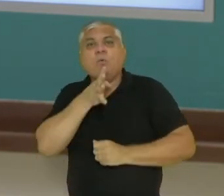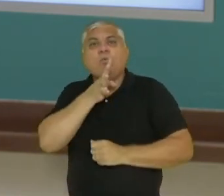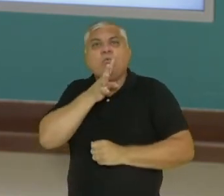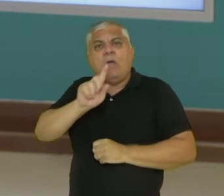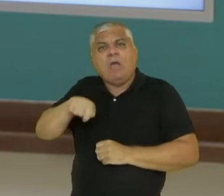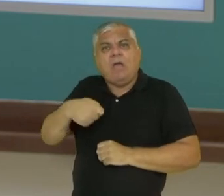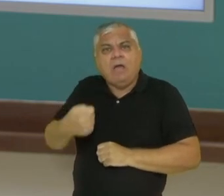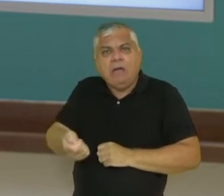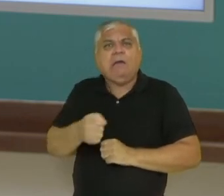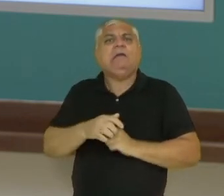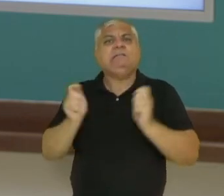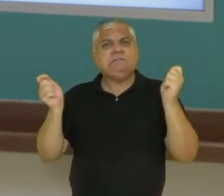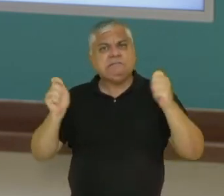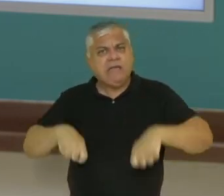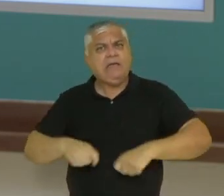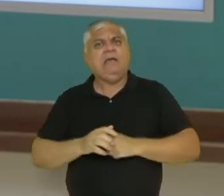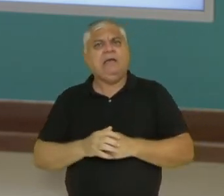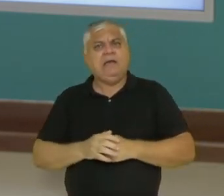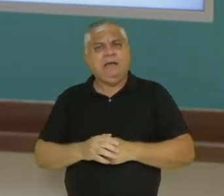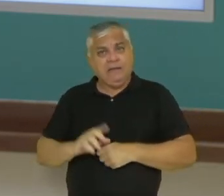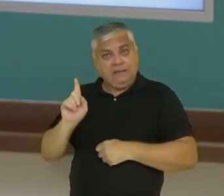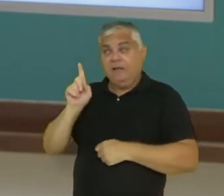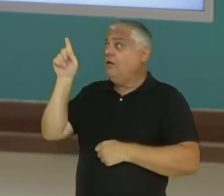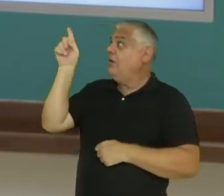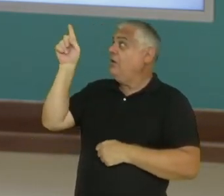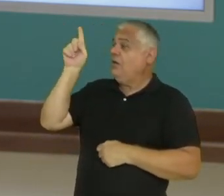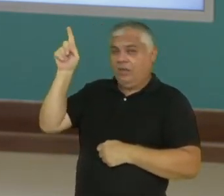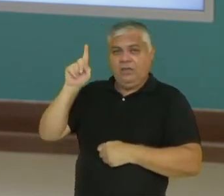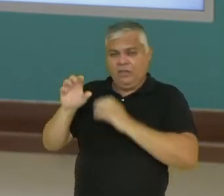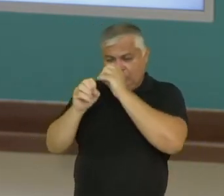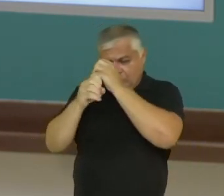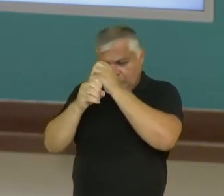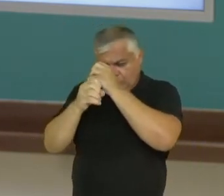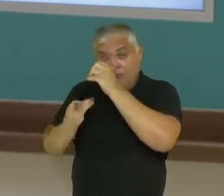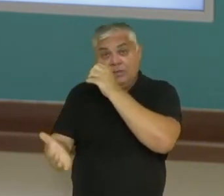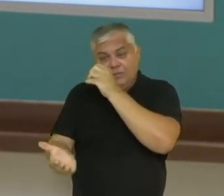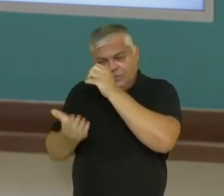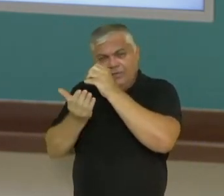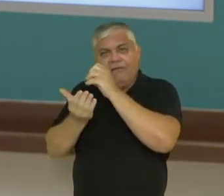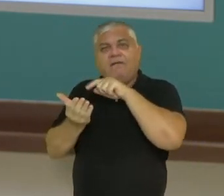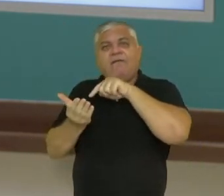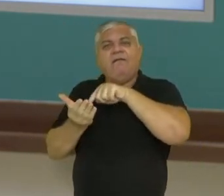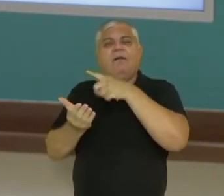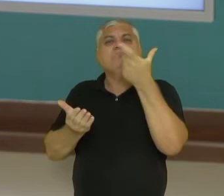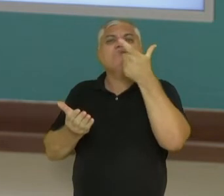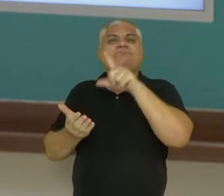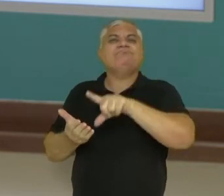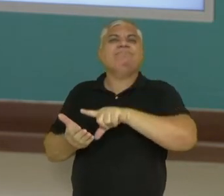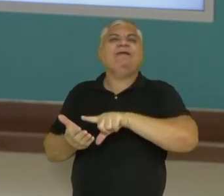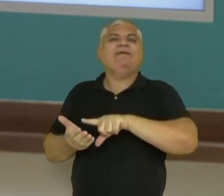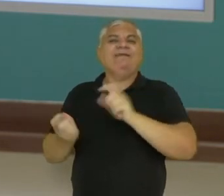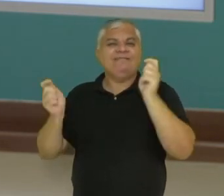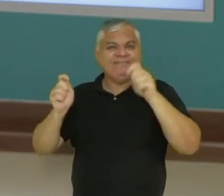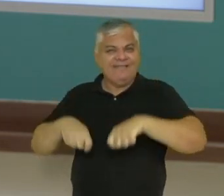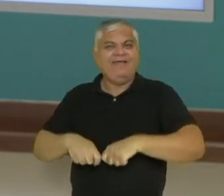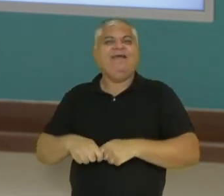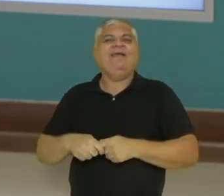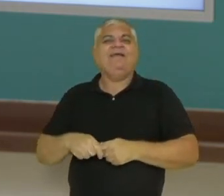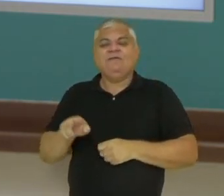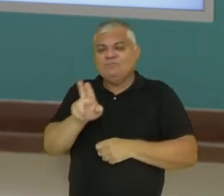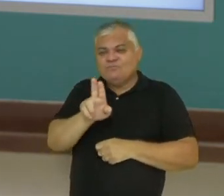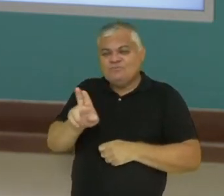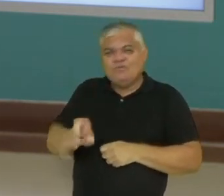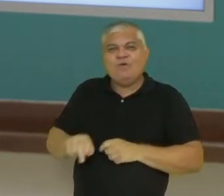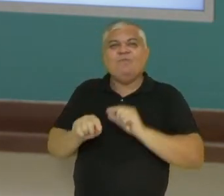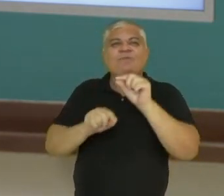aqui, porque é graças a aparelhos como este também que nós conseguimos ter acesso a esses organismos que nós